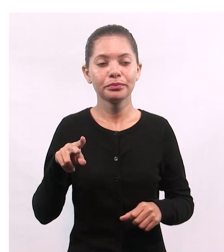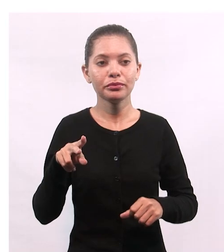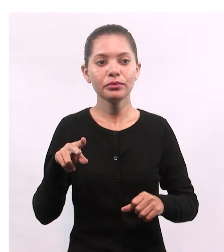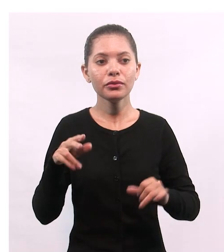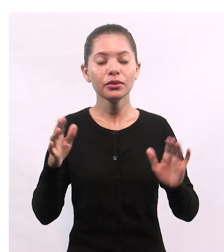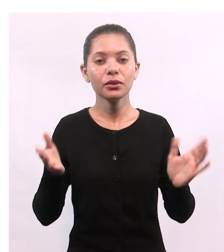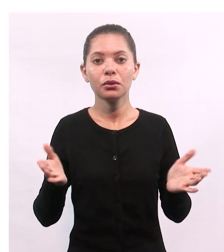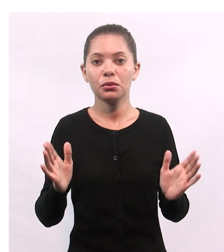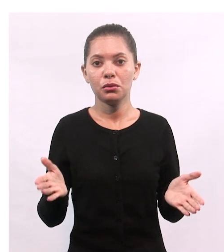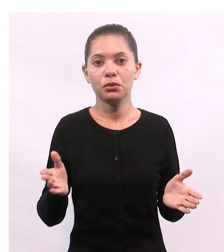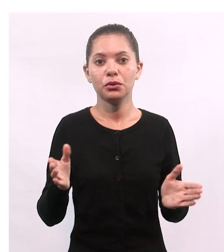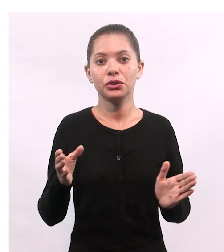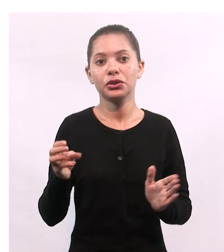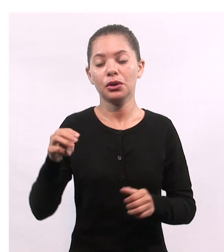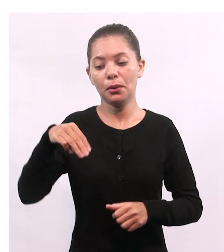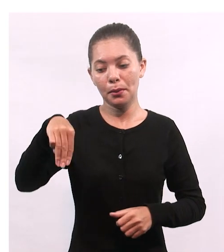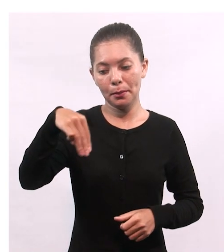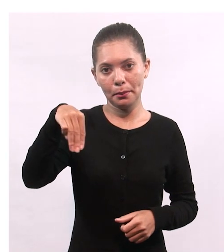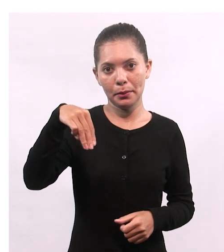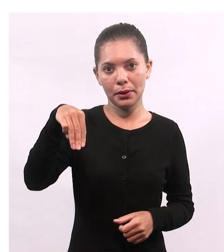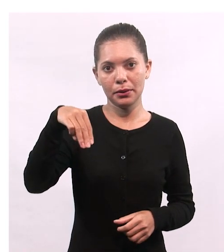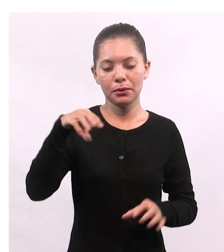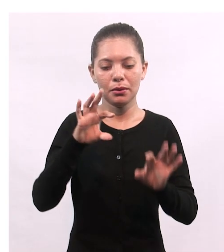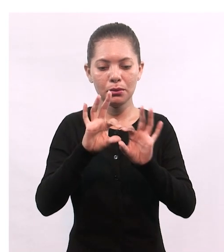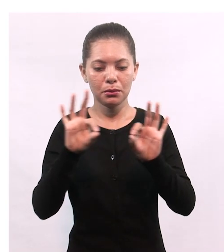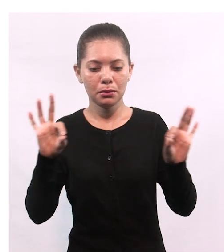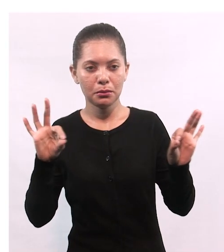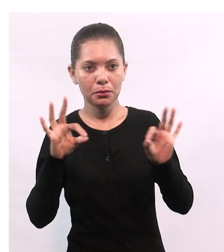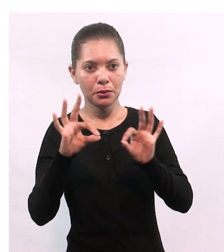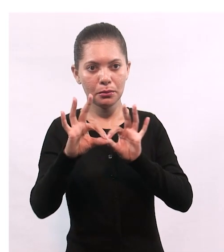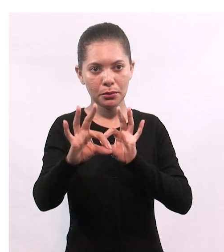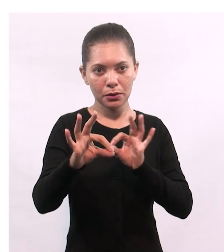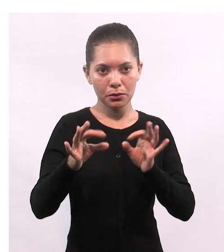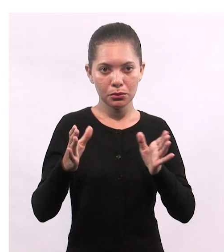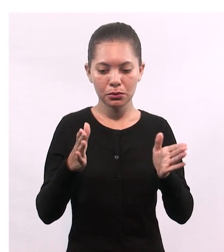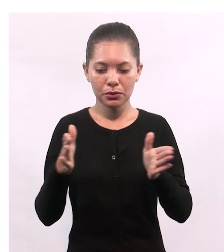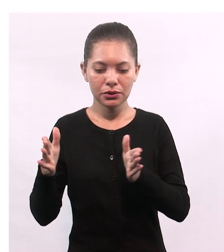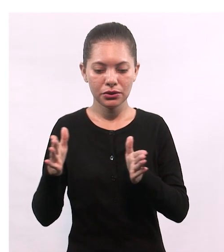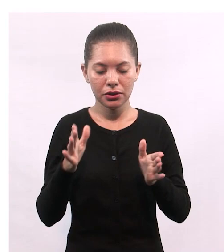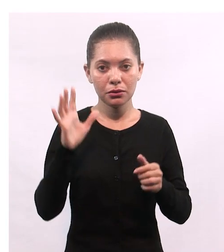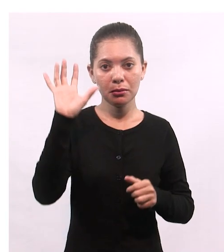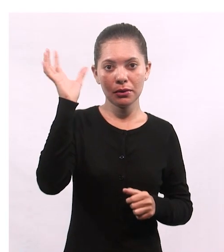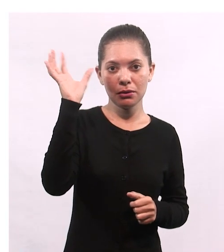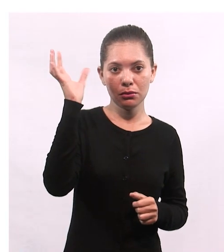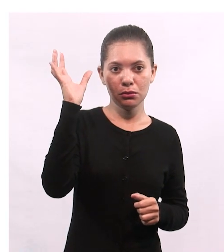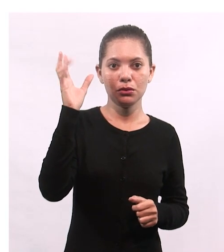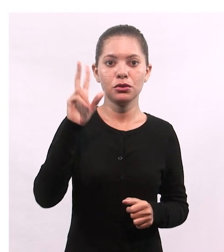Atualmente, o que a gente adota como metro é o comprimento do trajeto percorrido pela luz no